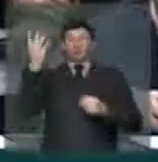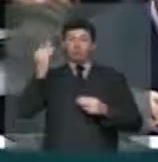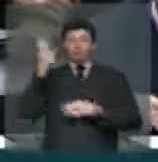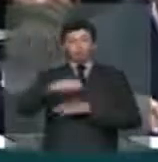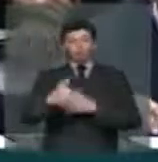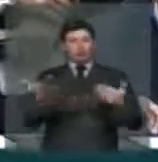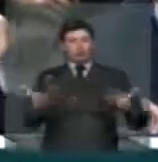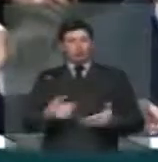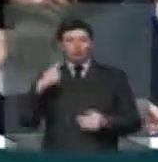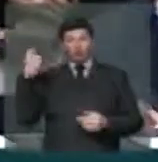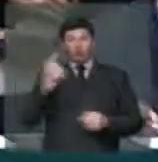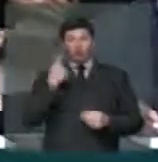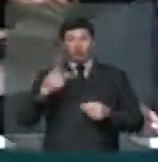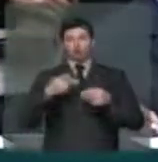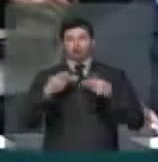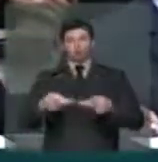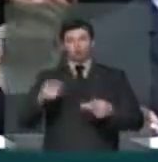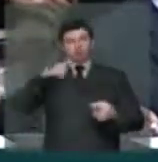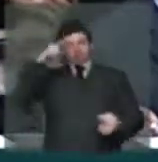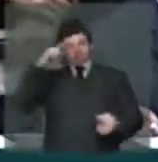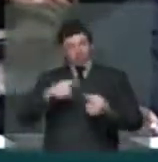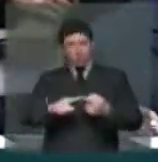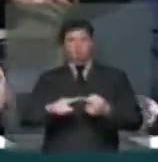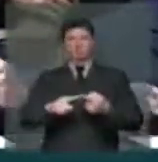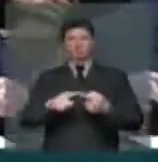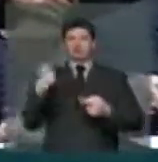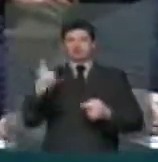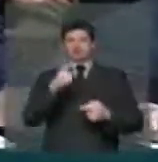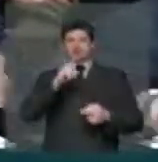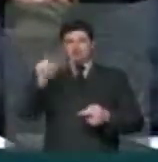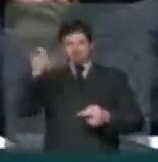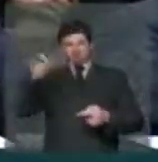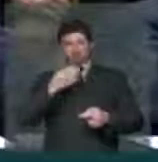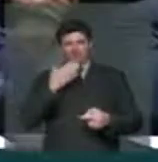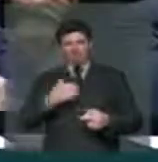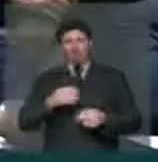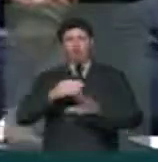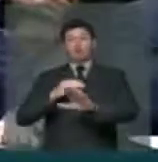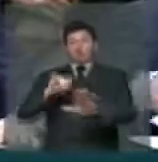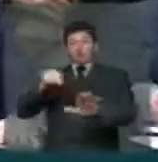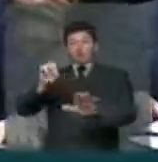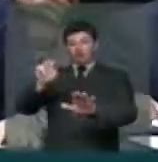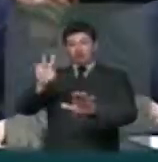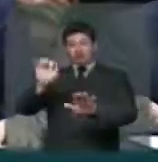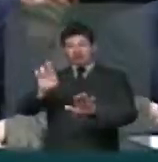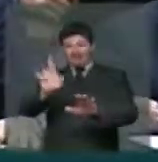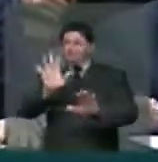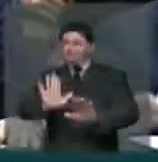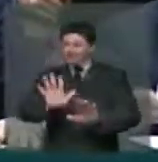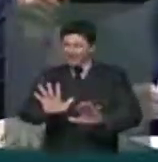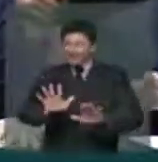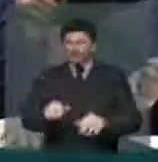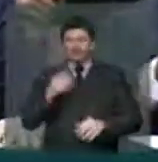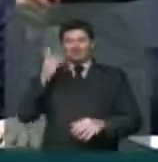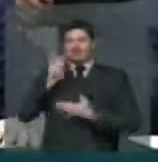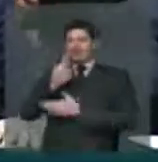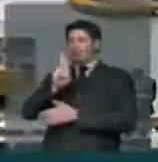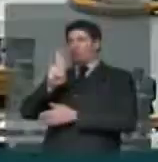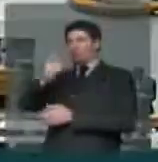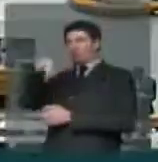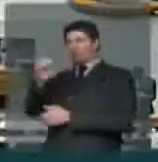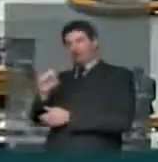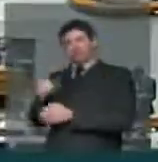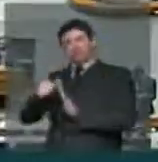na tarde de hoje todos os projetos por consenso, deputado Jovaim. Calma, deputado Jovaim, calma. Deputado Rui Bueno.